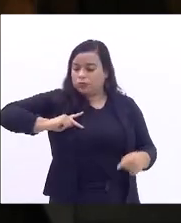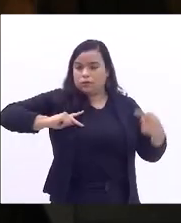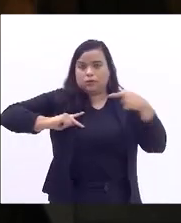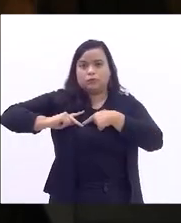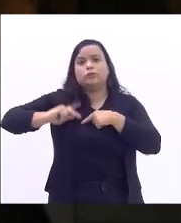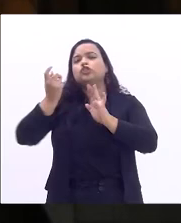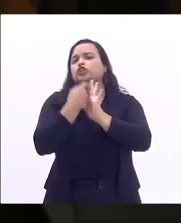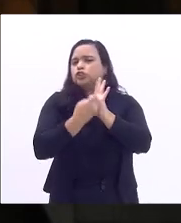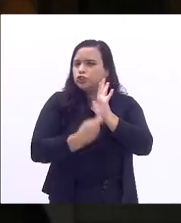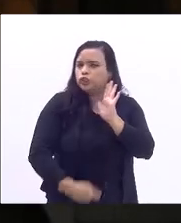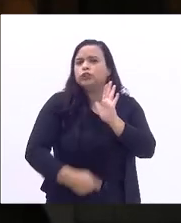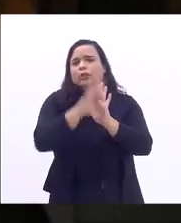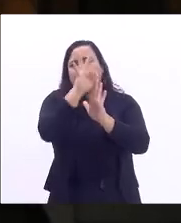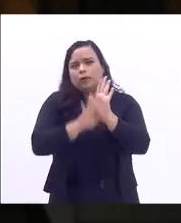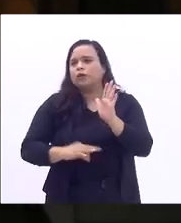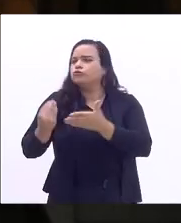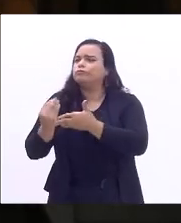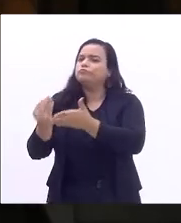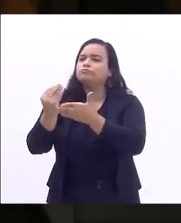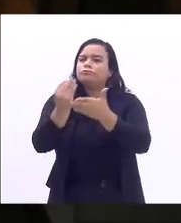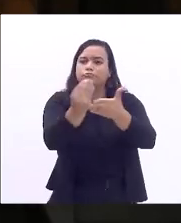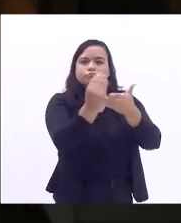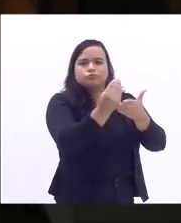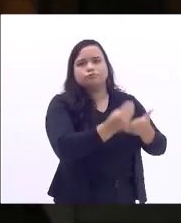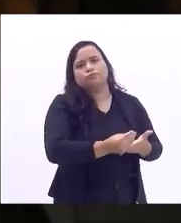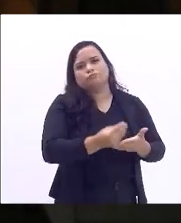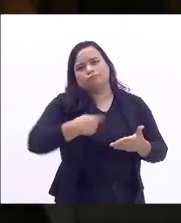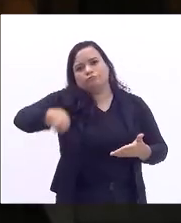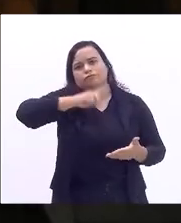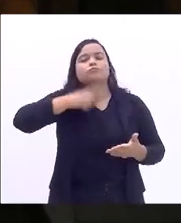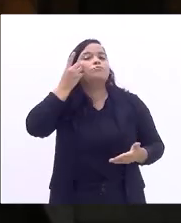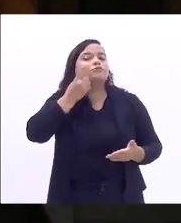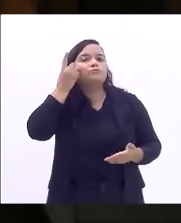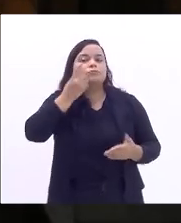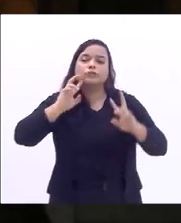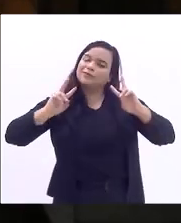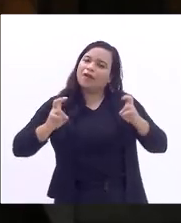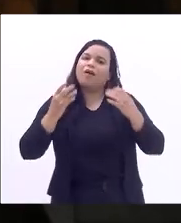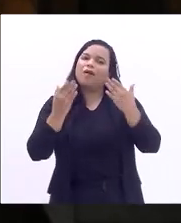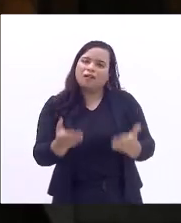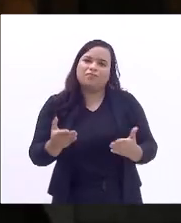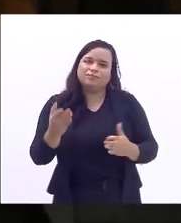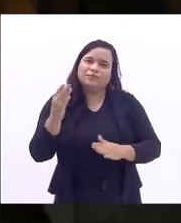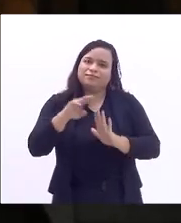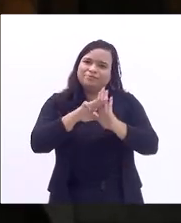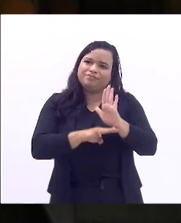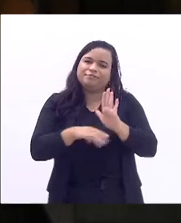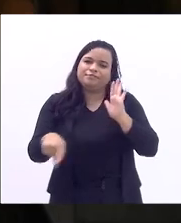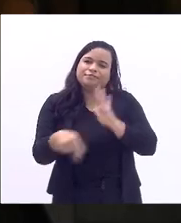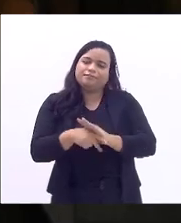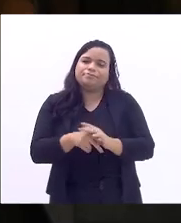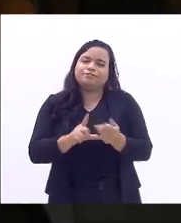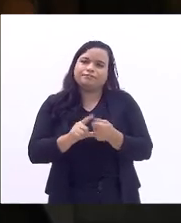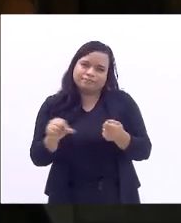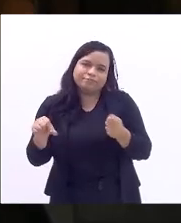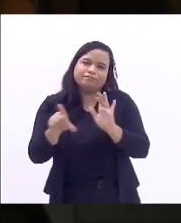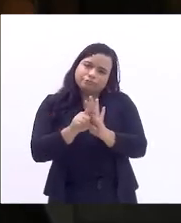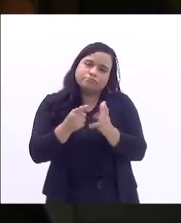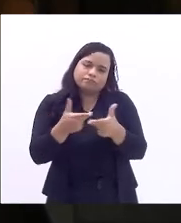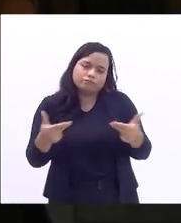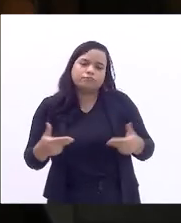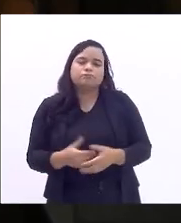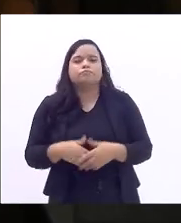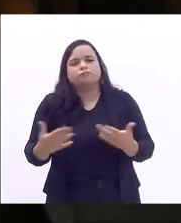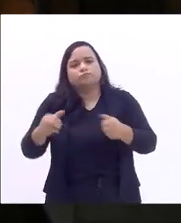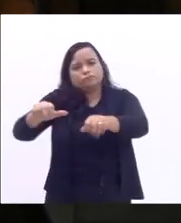escrever um texto e distribuiu para os deputados sobre essa matéria então audiência